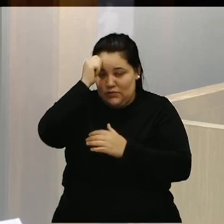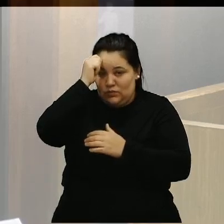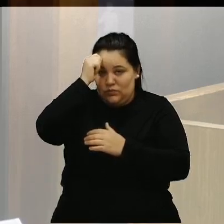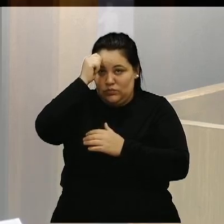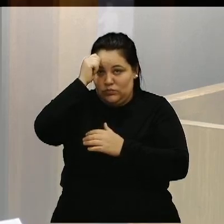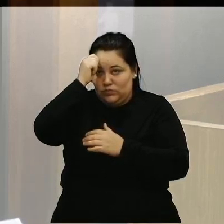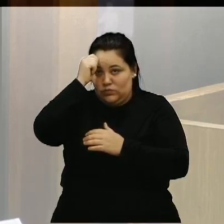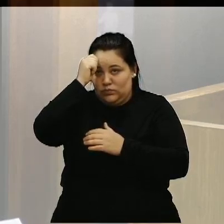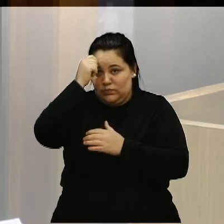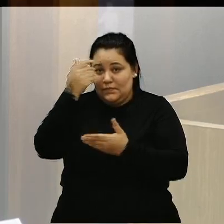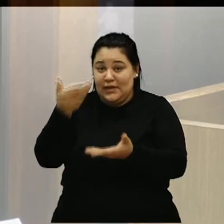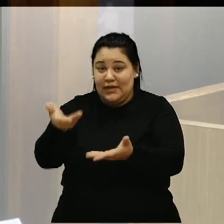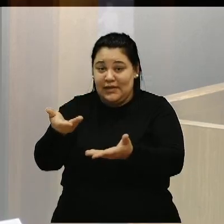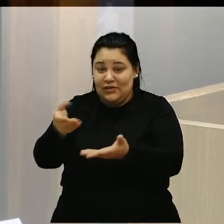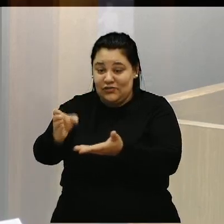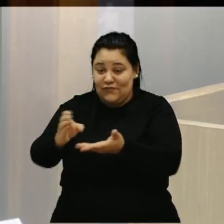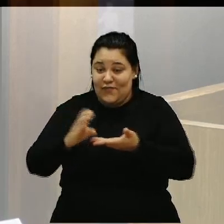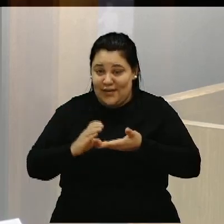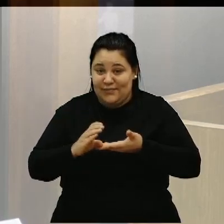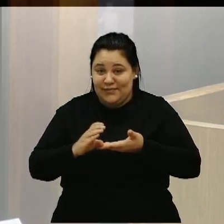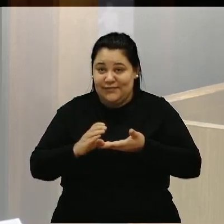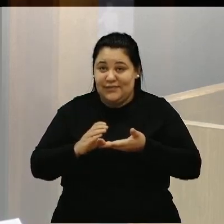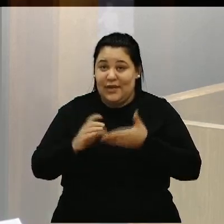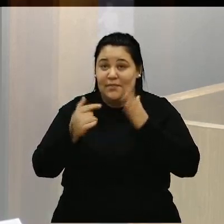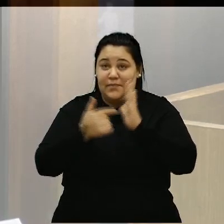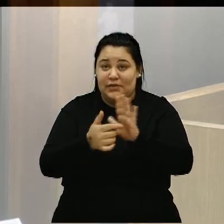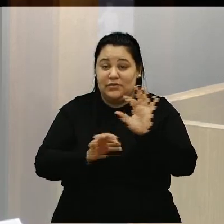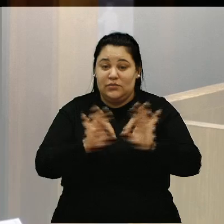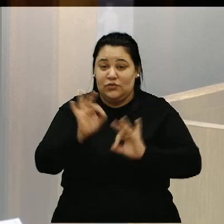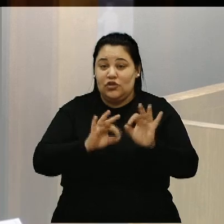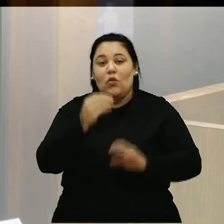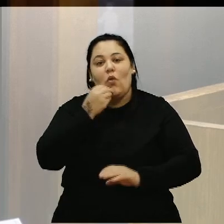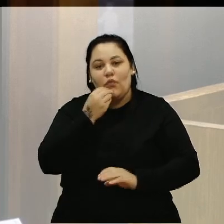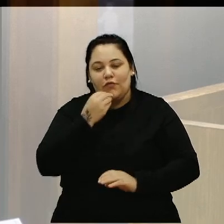se receba a verba, apresentando o projeto, obviamente,